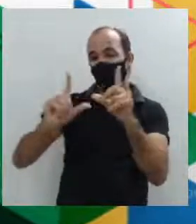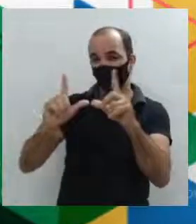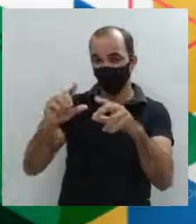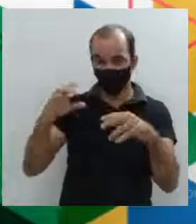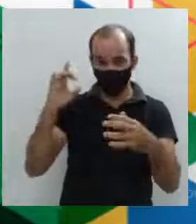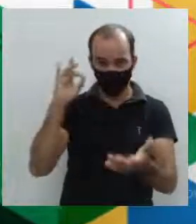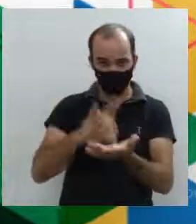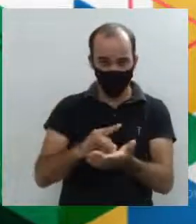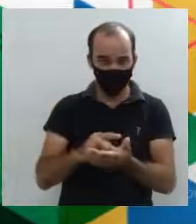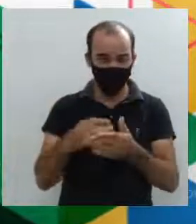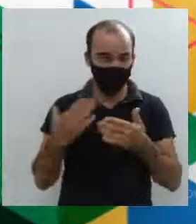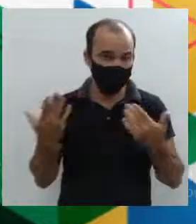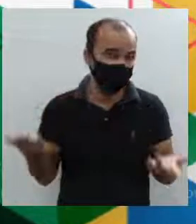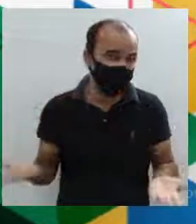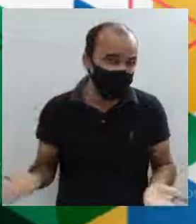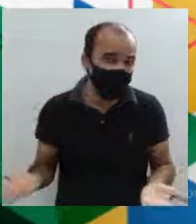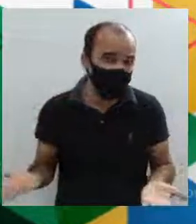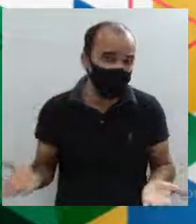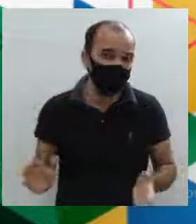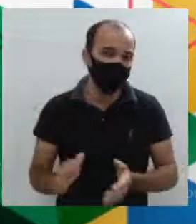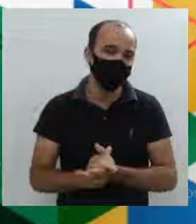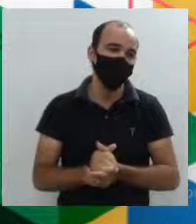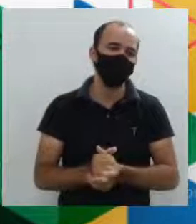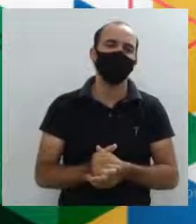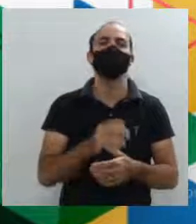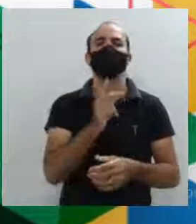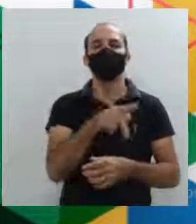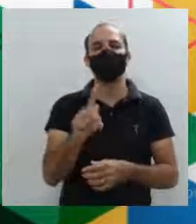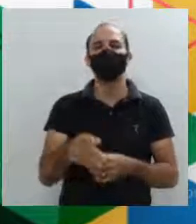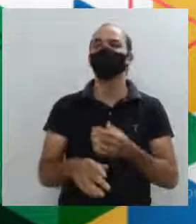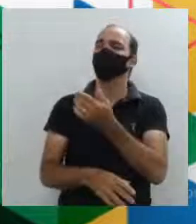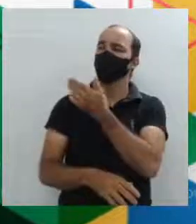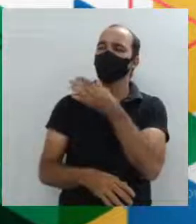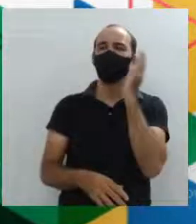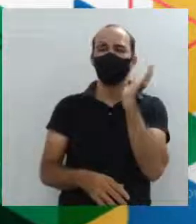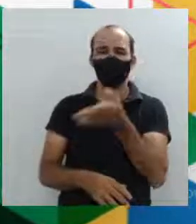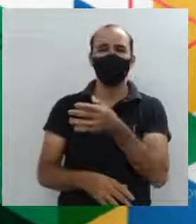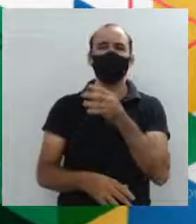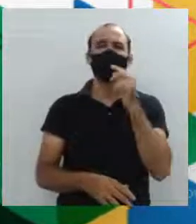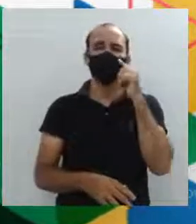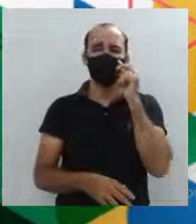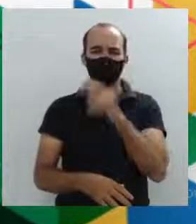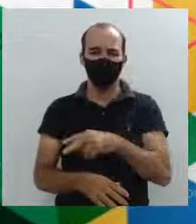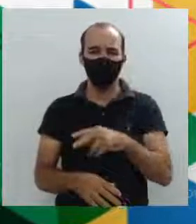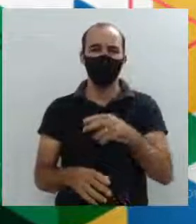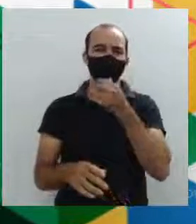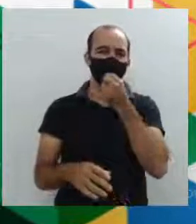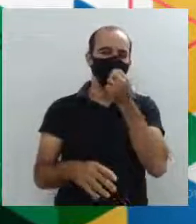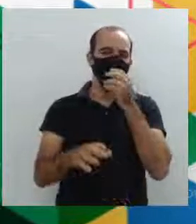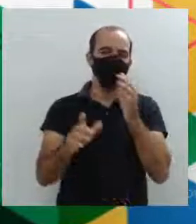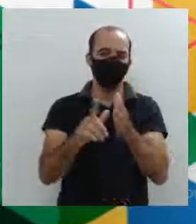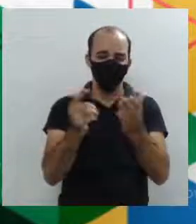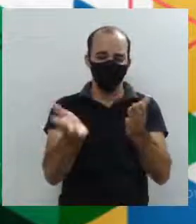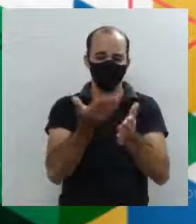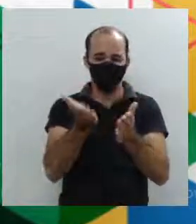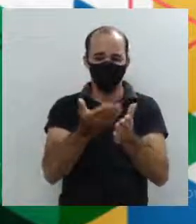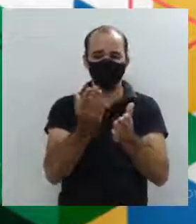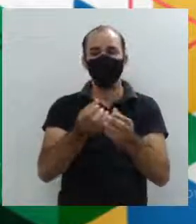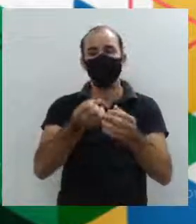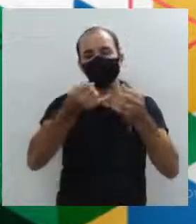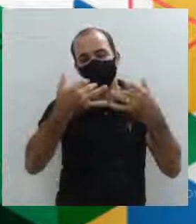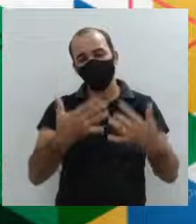feitas sobre alguns produtos. E nesse livro dizia o seguinte, uma pesquisa que foi feita que mostrou que